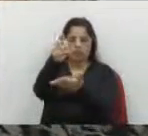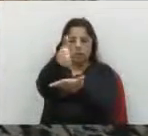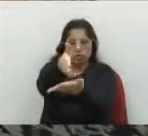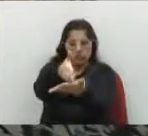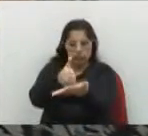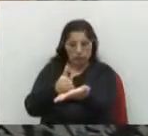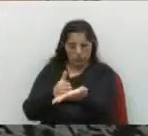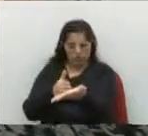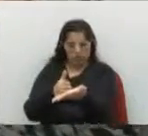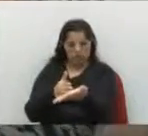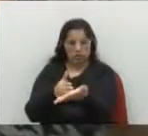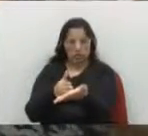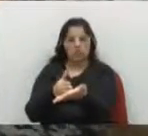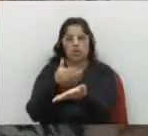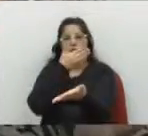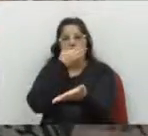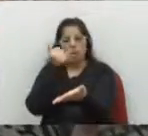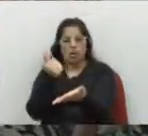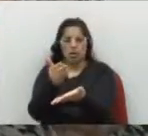para a creche,